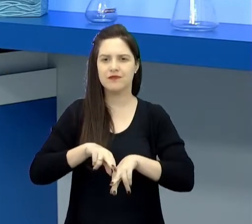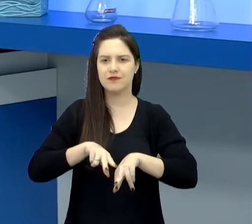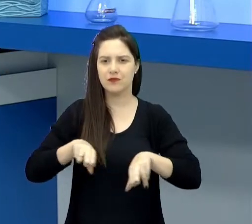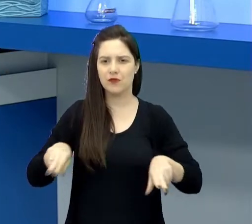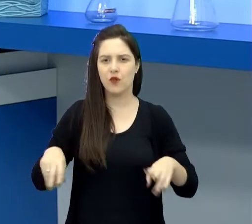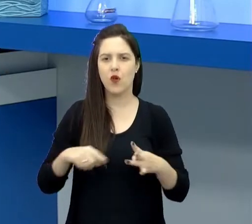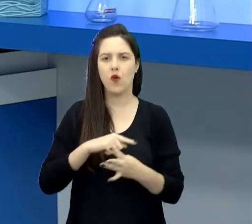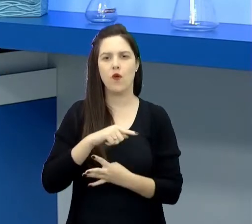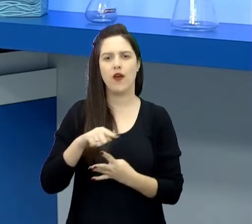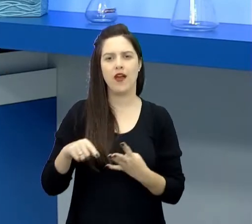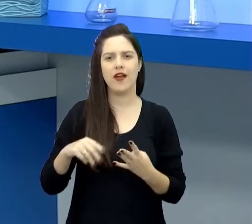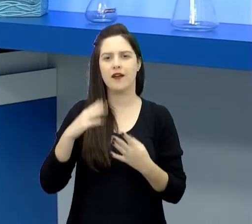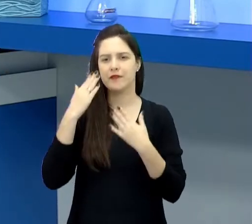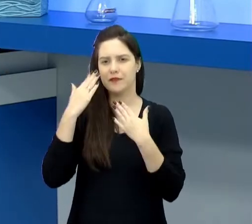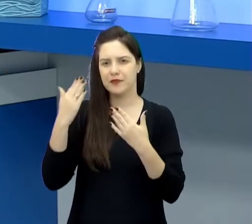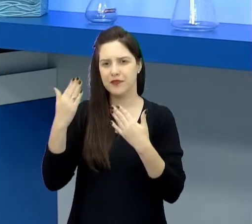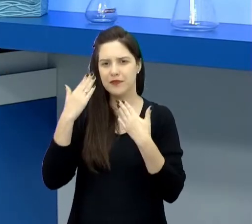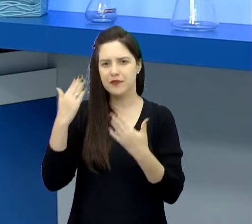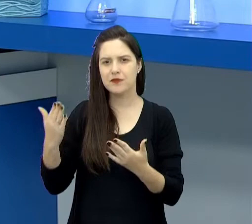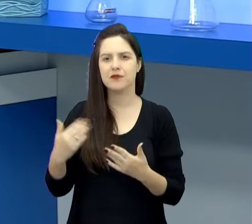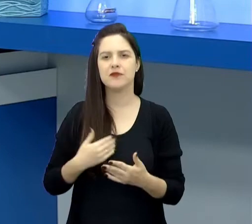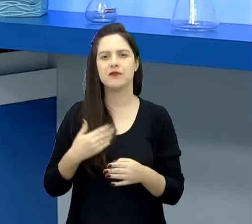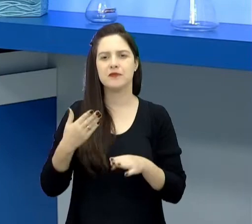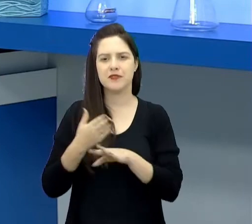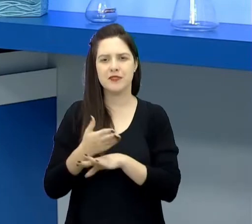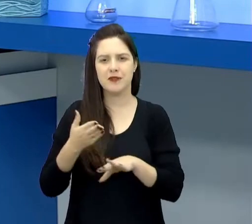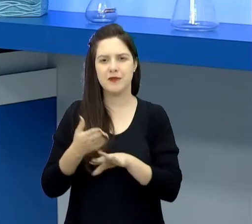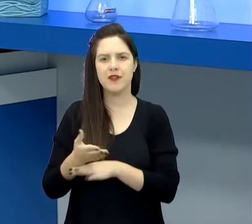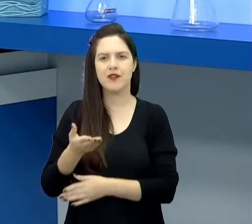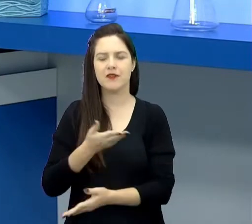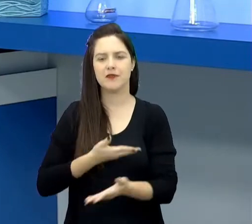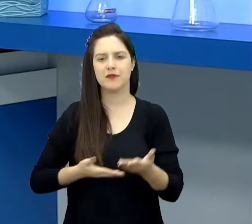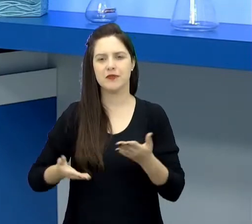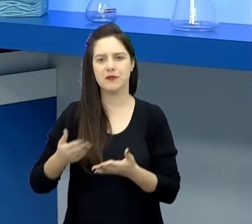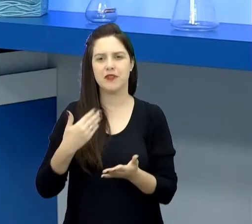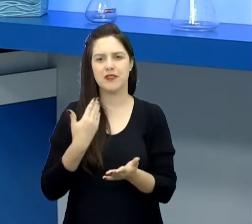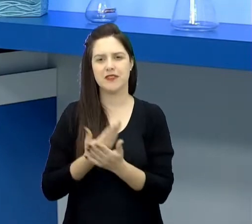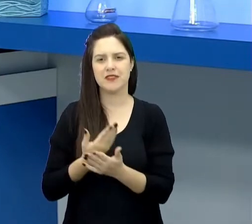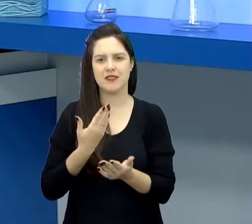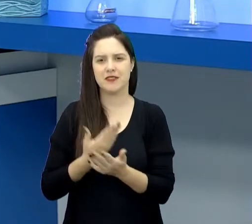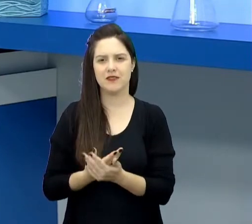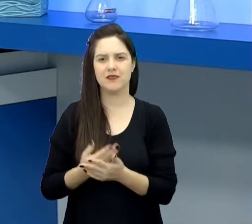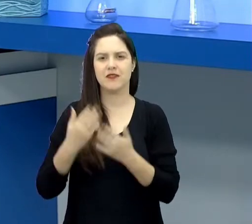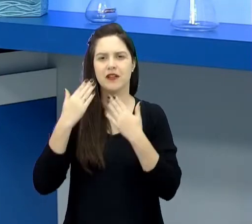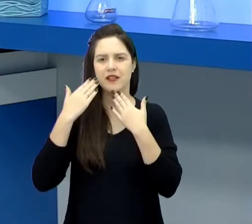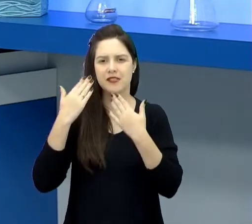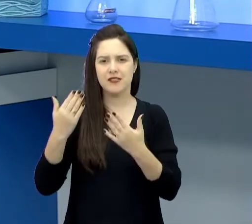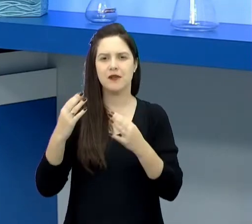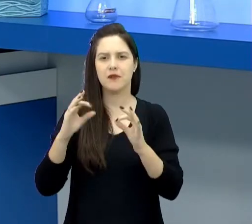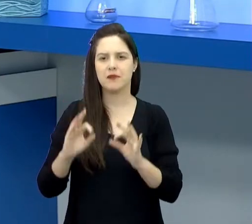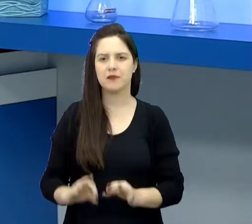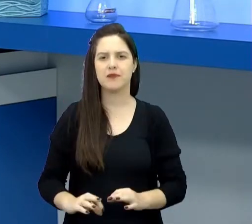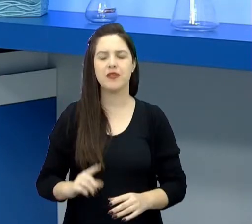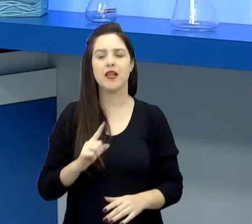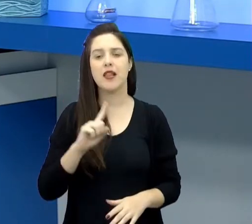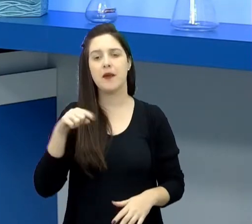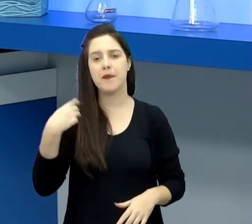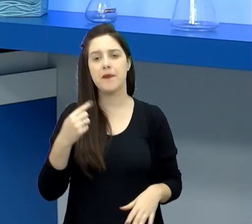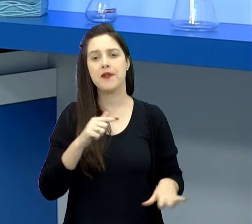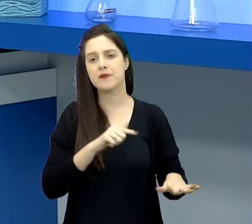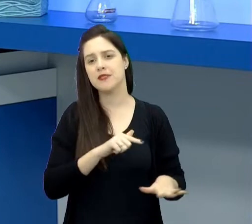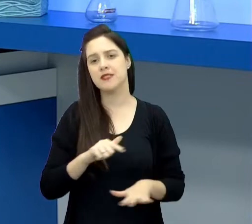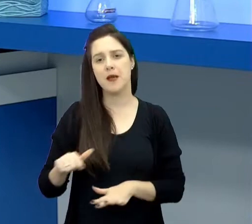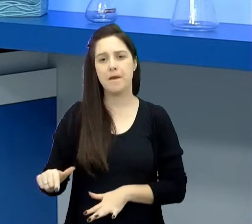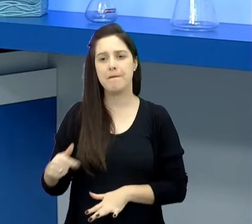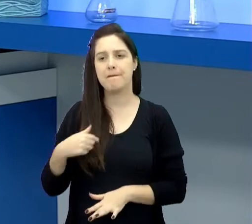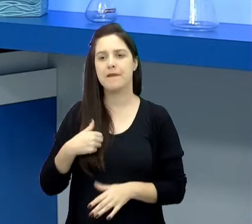com nós. Muito obrigada aí por fazer parte, por contribuir aí com a nossa aula. Já quero agradecer mesmo. E as próximas semanas vem mais escola, já